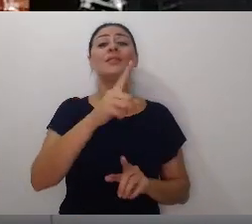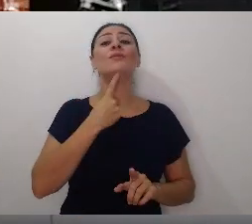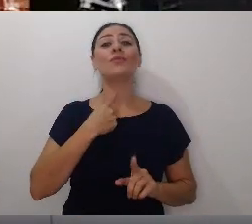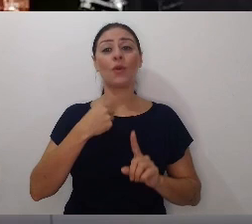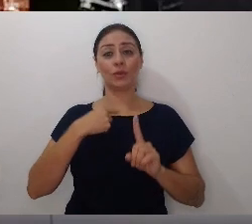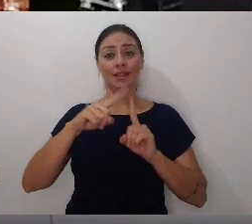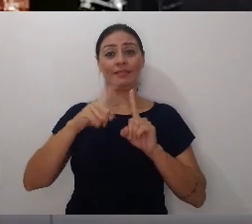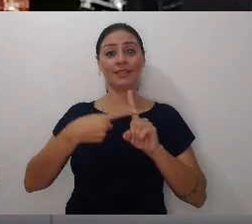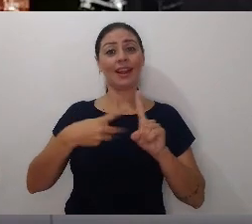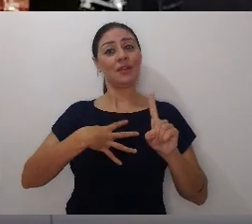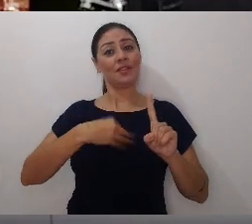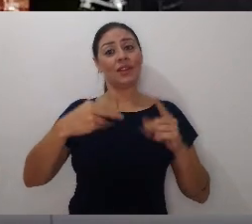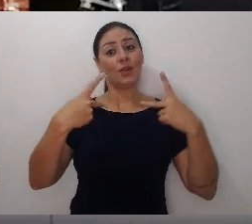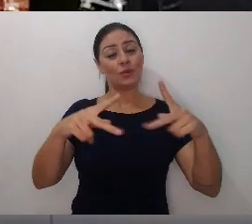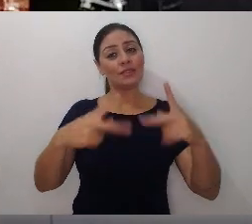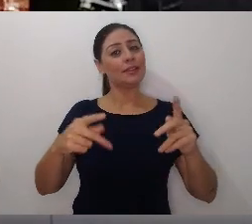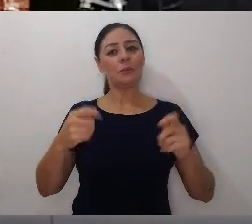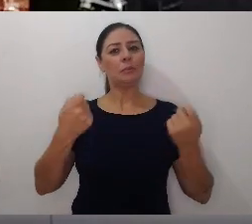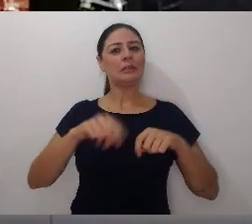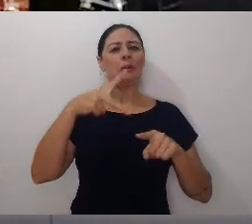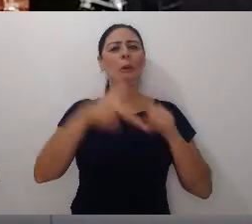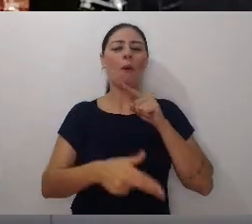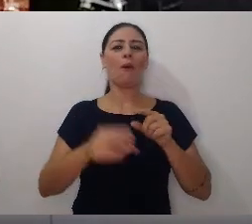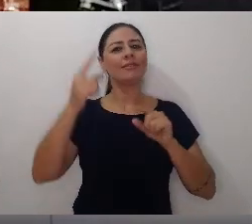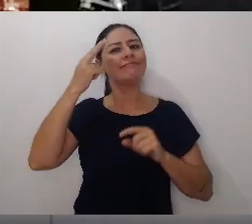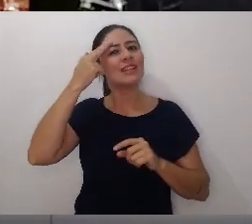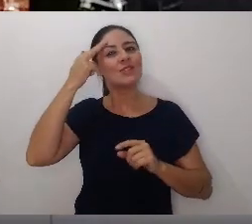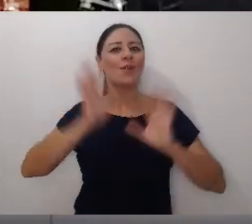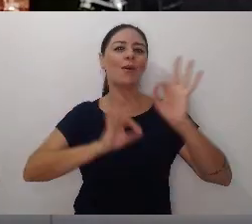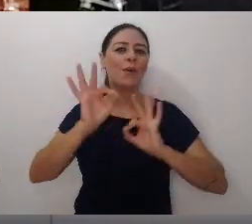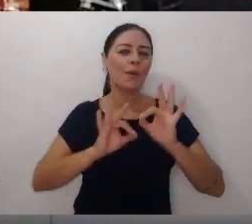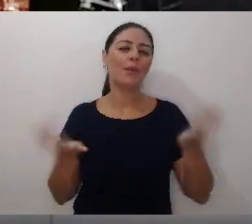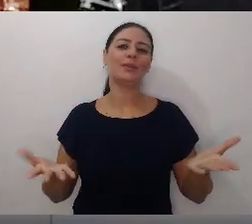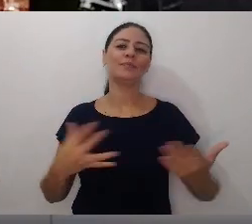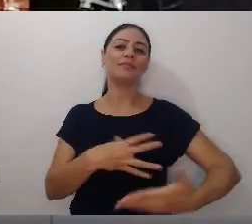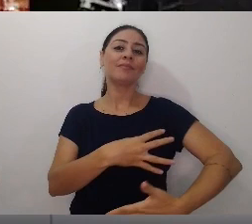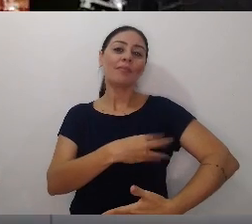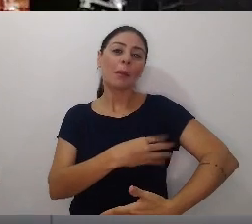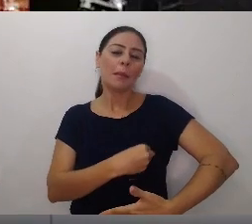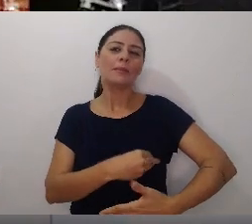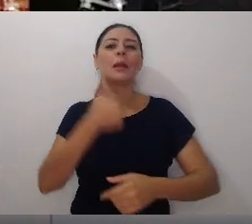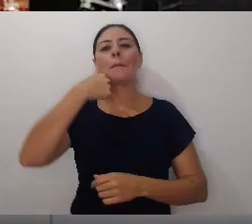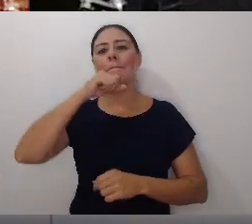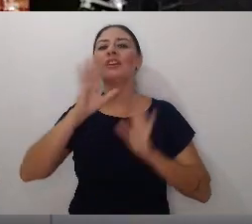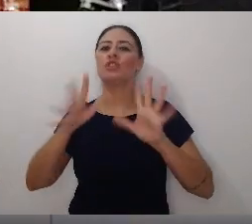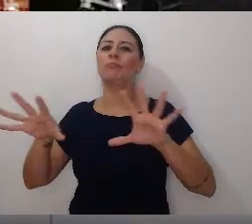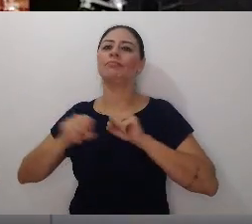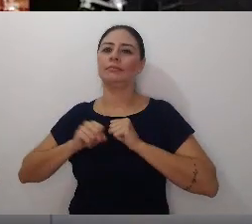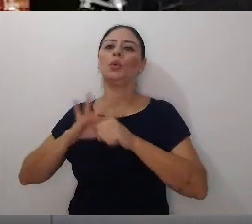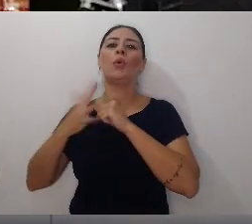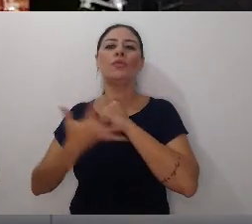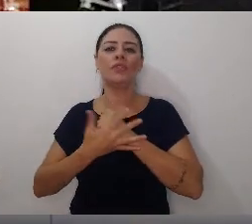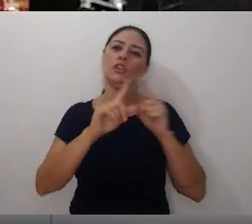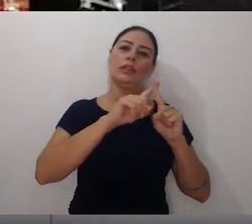acho muito lindo. Mas se tem vontade de ter um filho do seu próprio ventre, não precisa